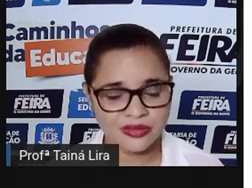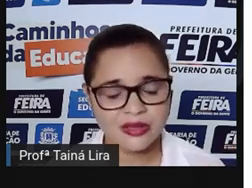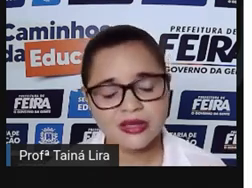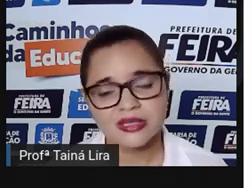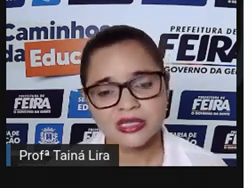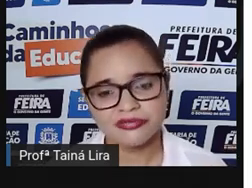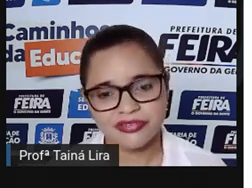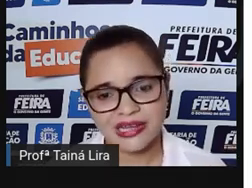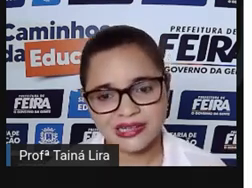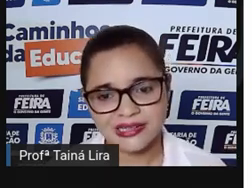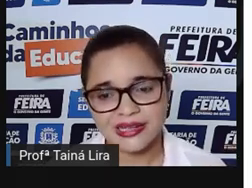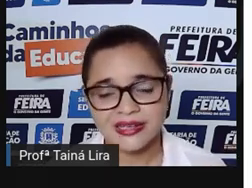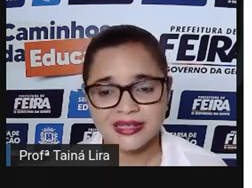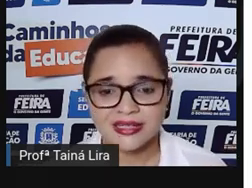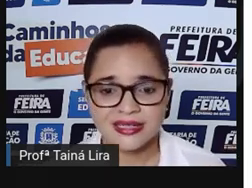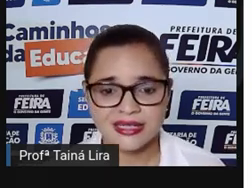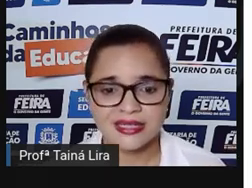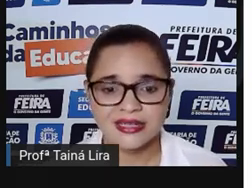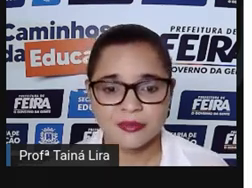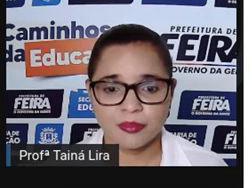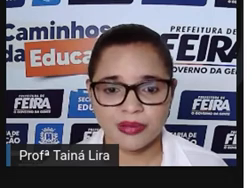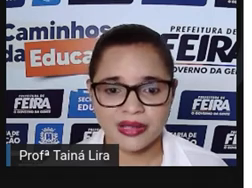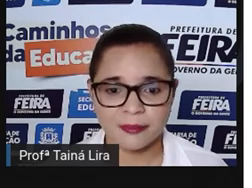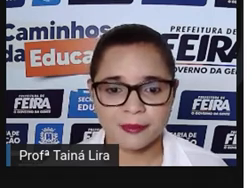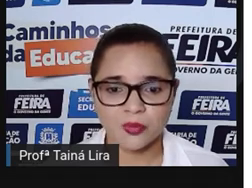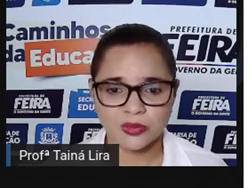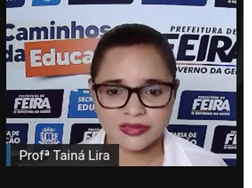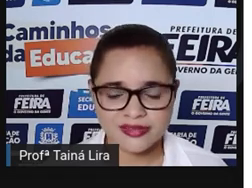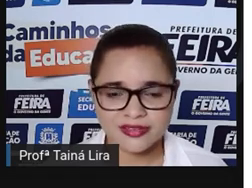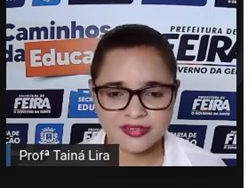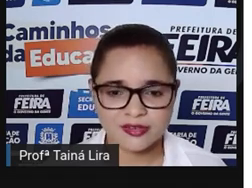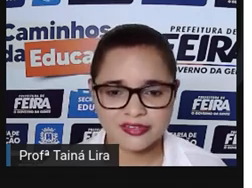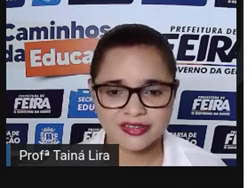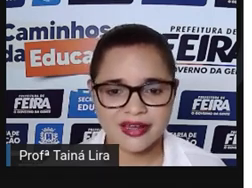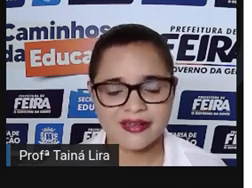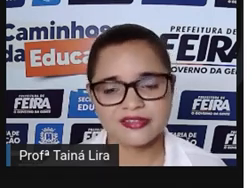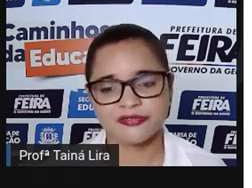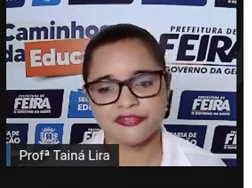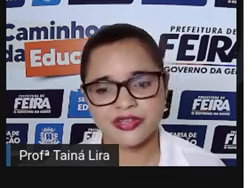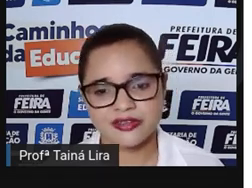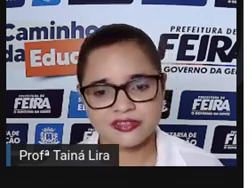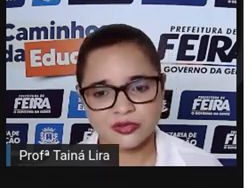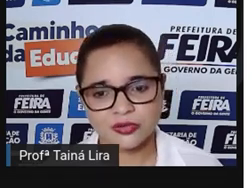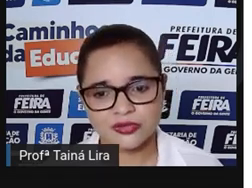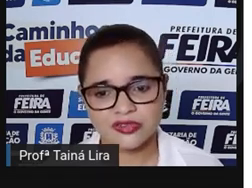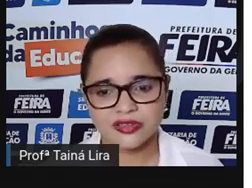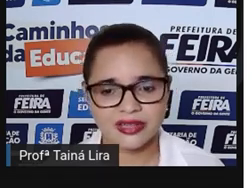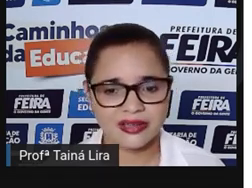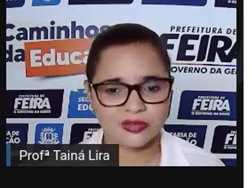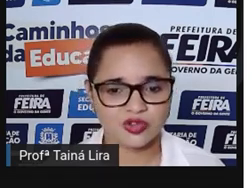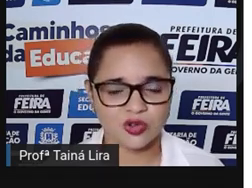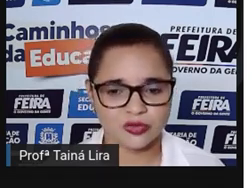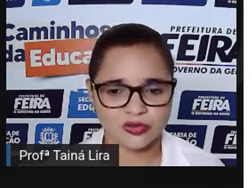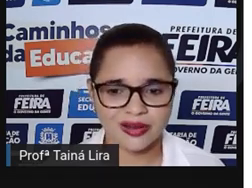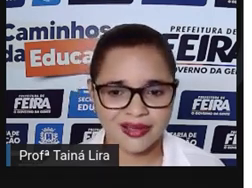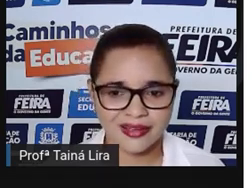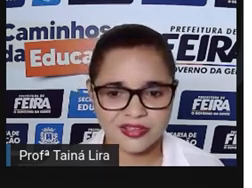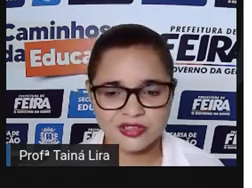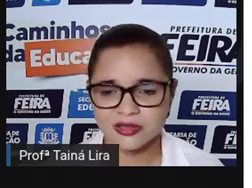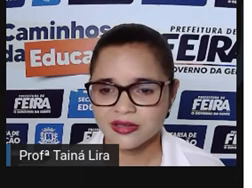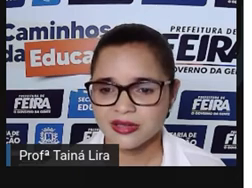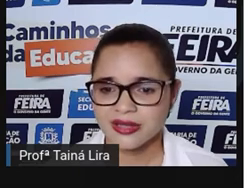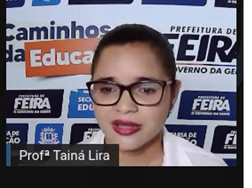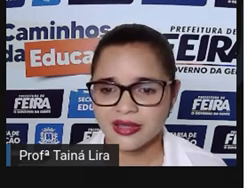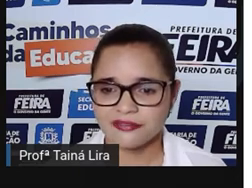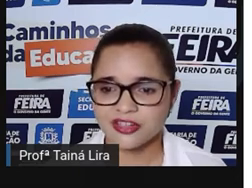G1, que fala, né, que bullying nas redes sociais, vícios, né, nos jogos